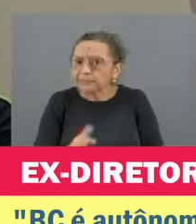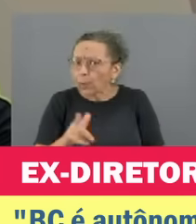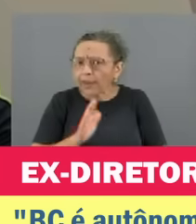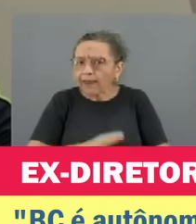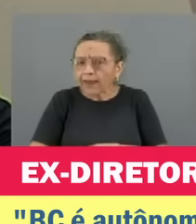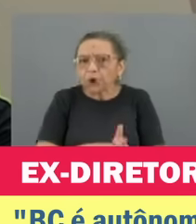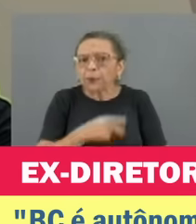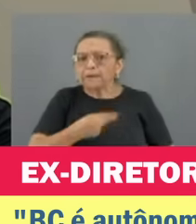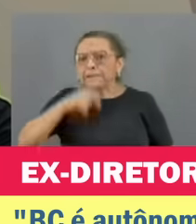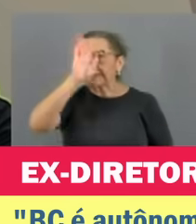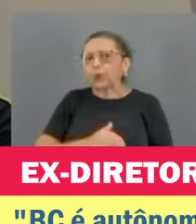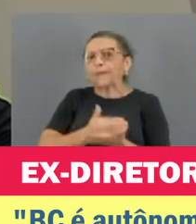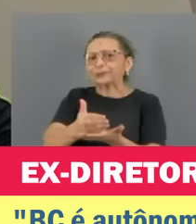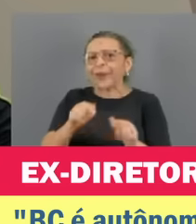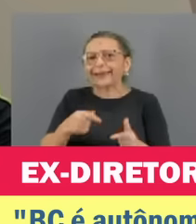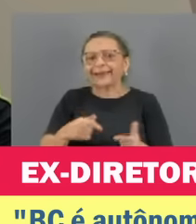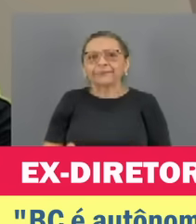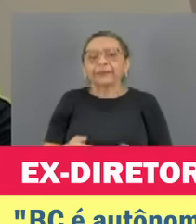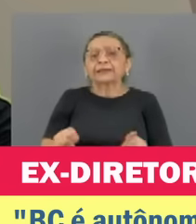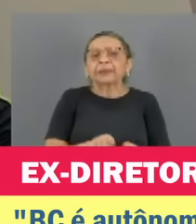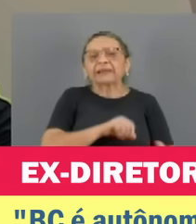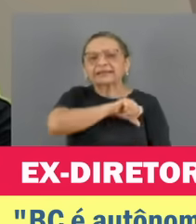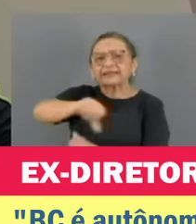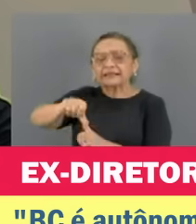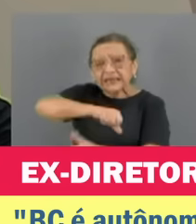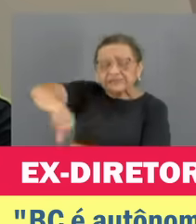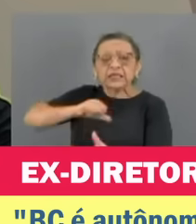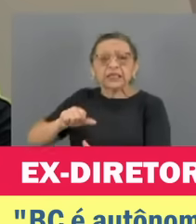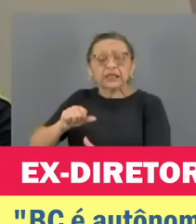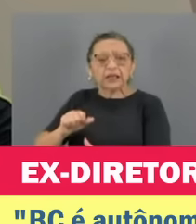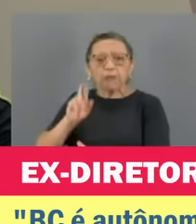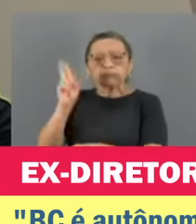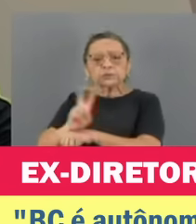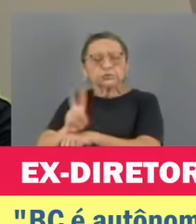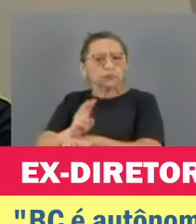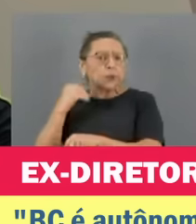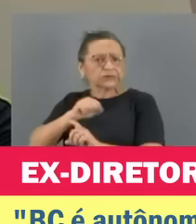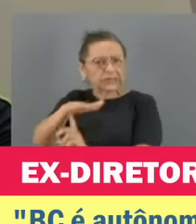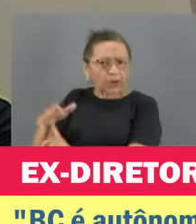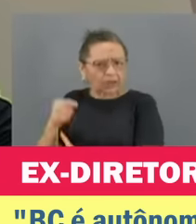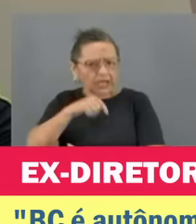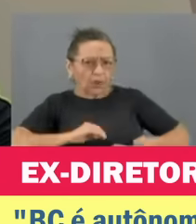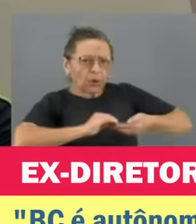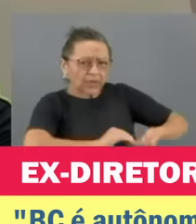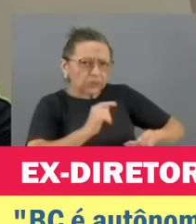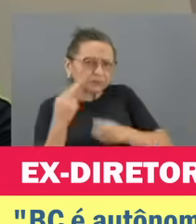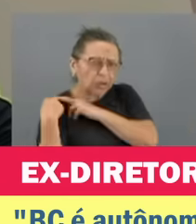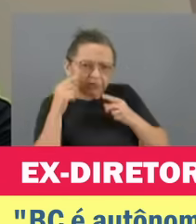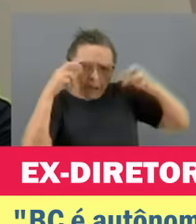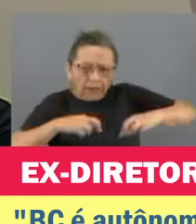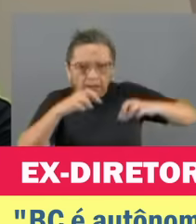Então, além do mais, se transfere a supervisão do Banco Central para o Congresso Nacional. Pode-se argumentar que isso viola o